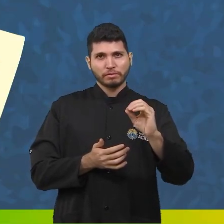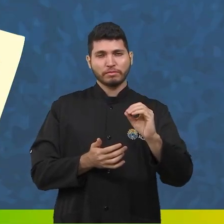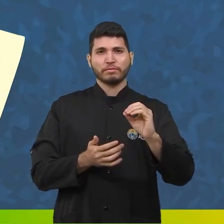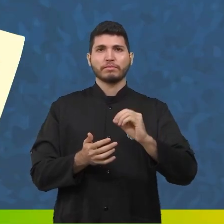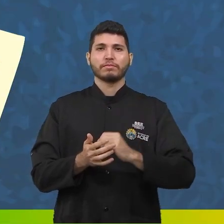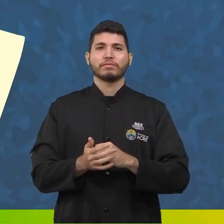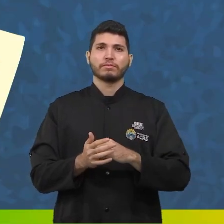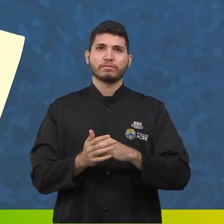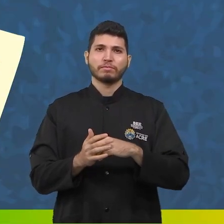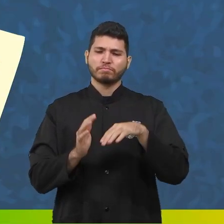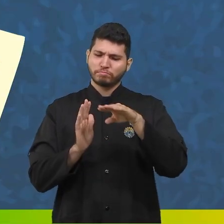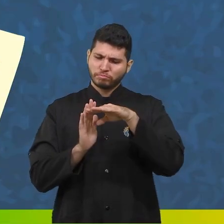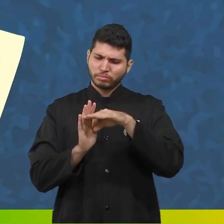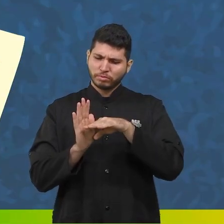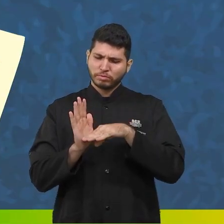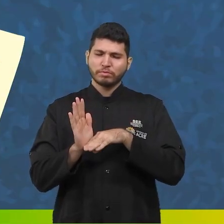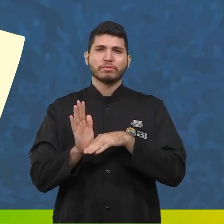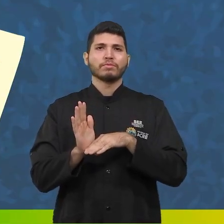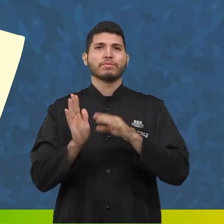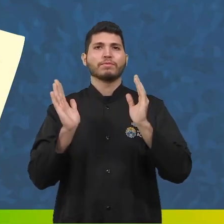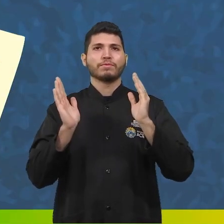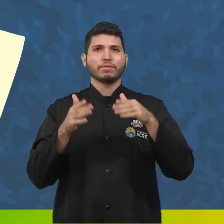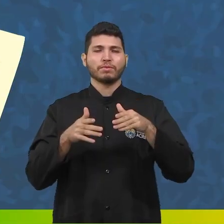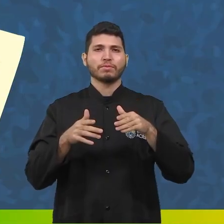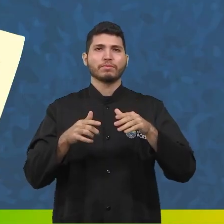especificamente para o meio televisivo.